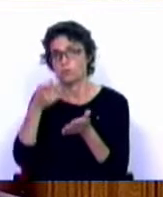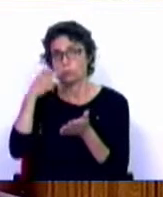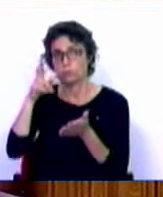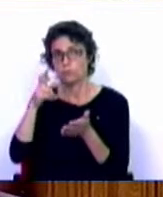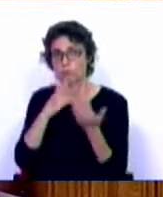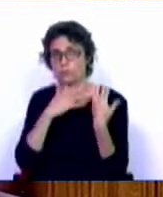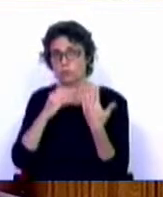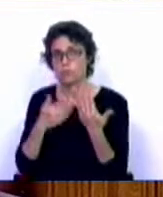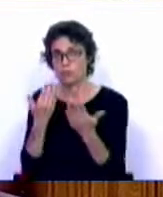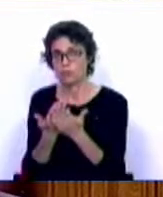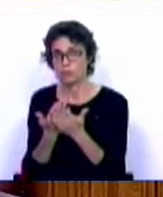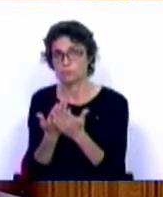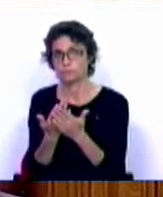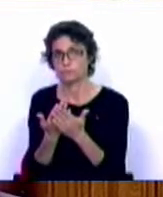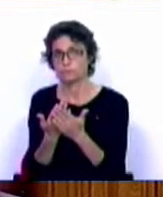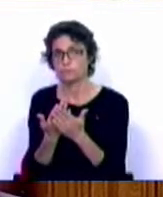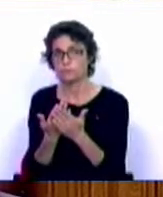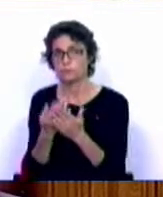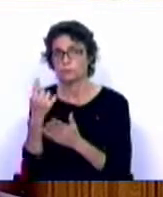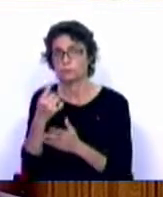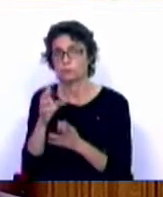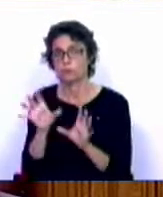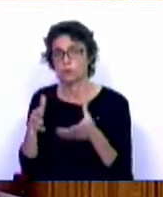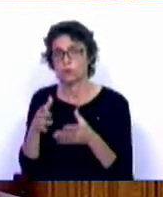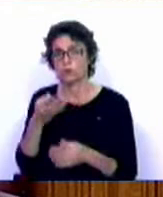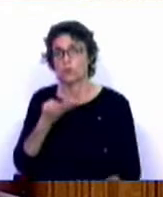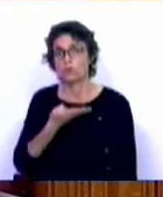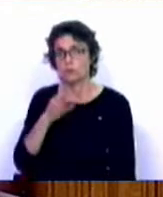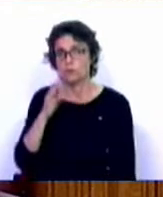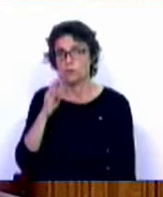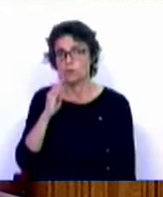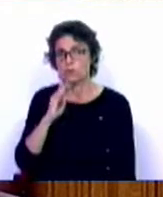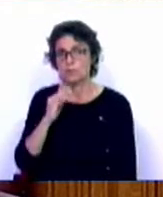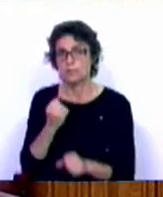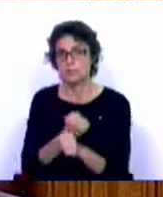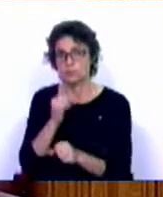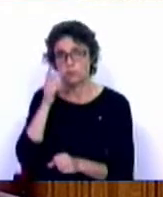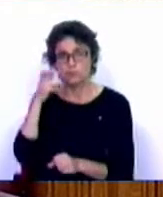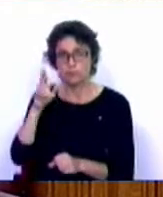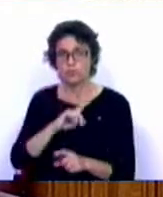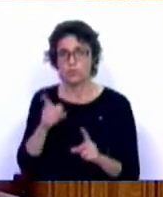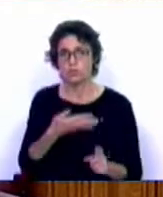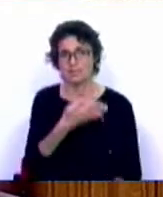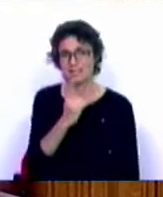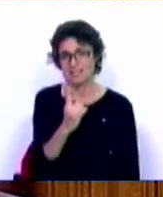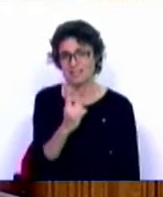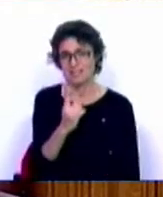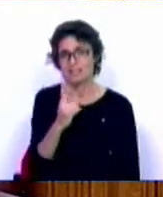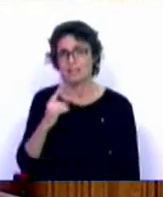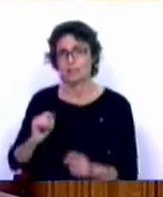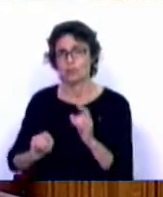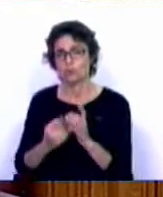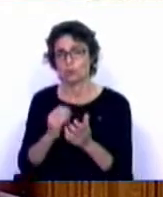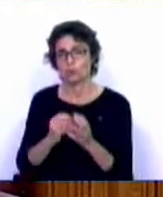outras. Criou, aliás, no Comando-Geral, uma Direção de Serviços Estrangeiros. Em 76, a DSE da PSP foi estruturada